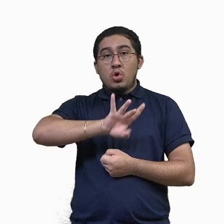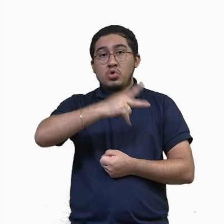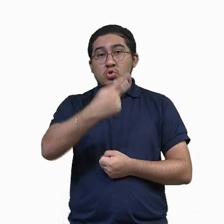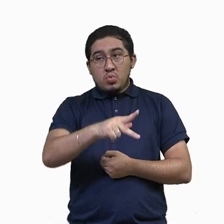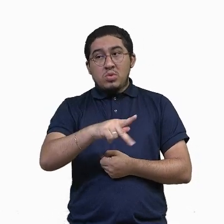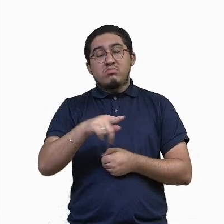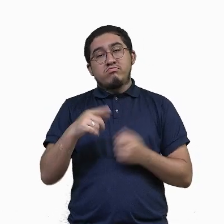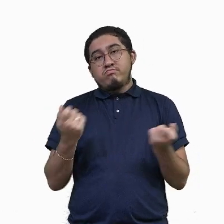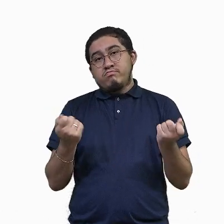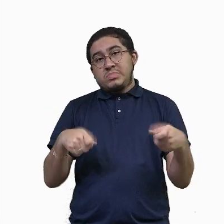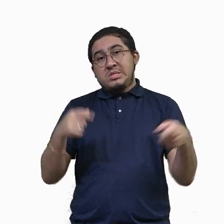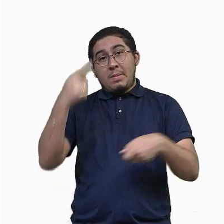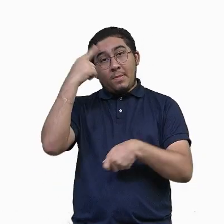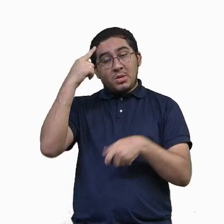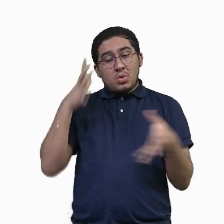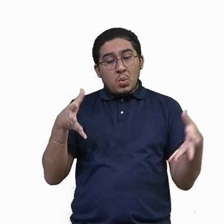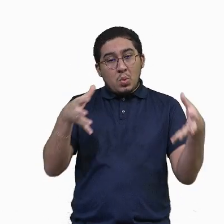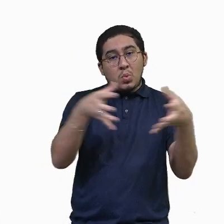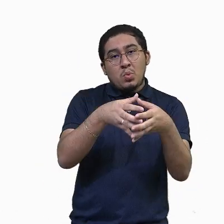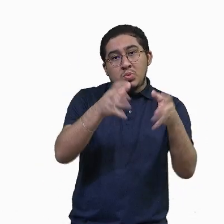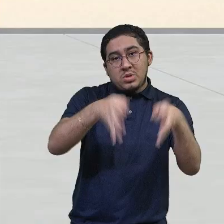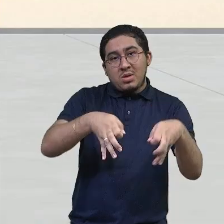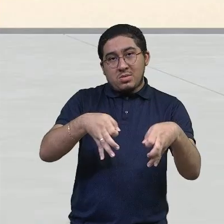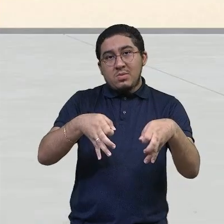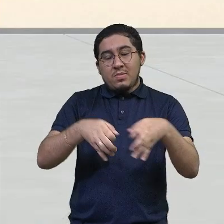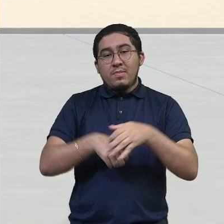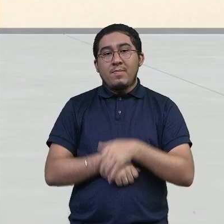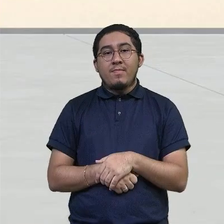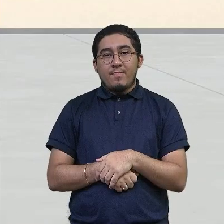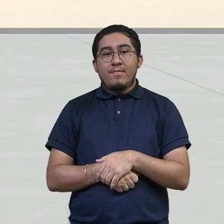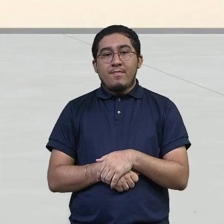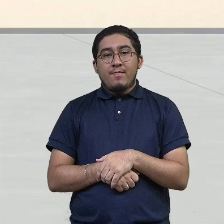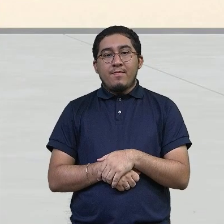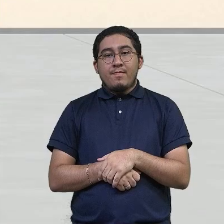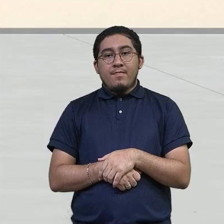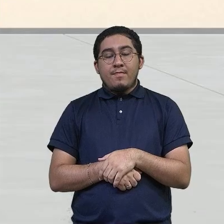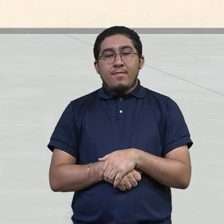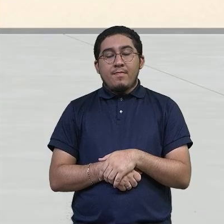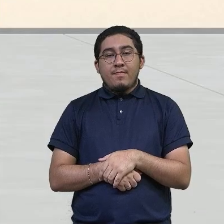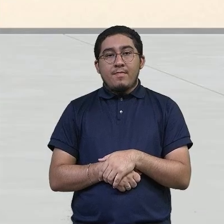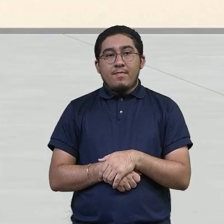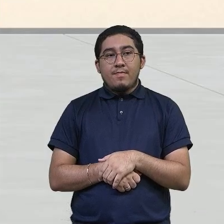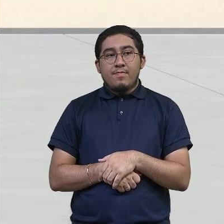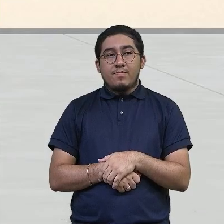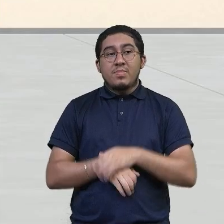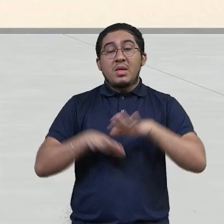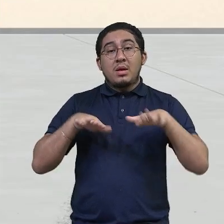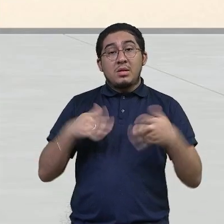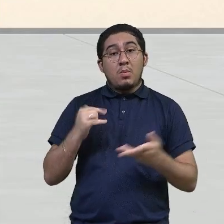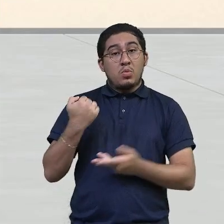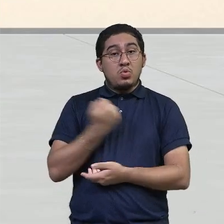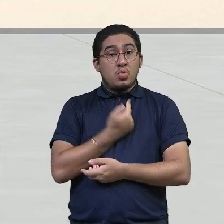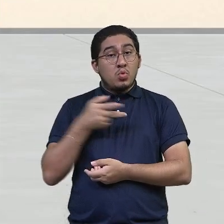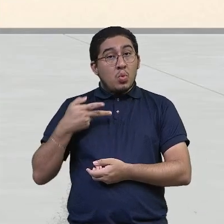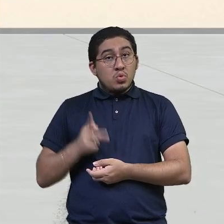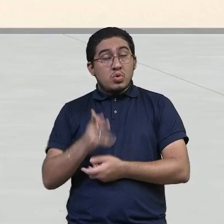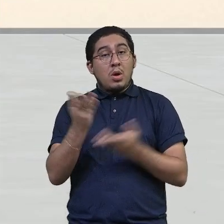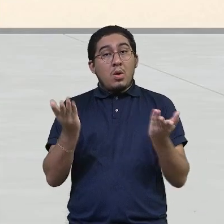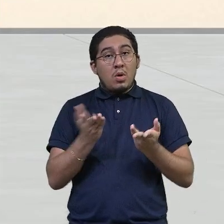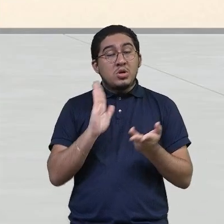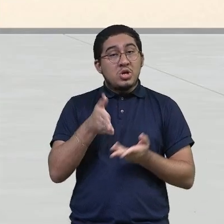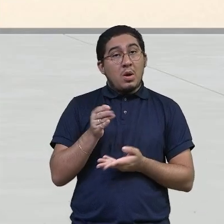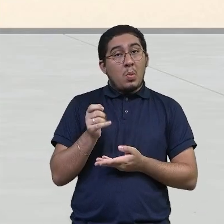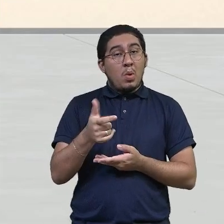deveríamos pensar assim como coletividade, certo? Então, para a gente Continuo aqui para já ir caminhando para o final da nossa